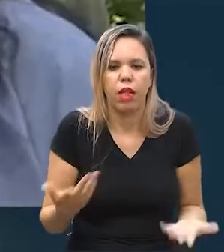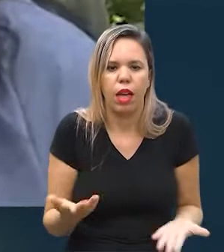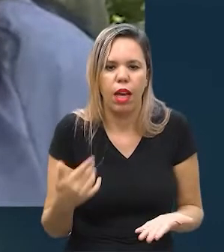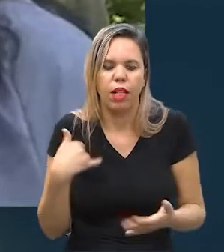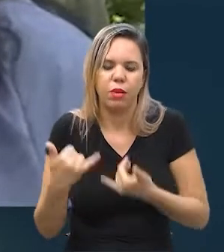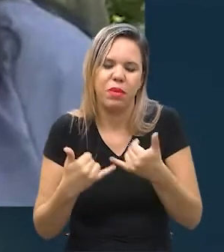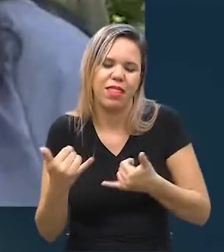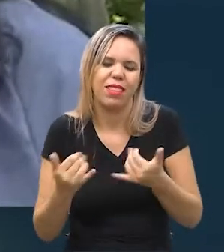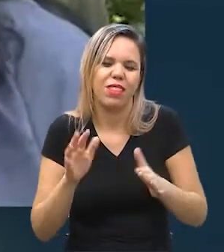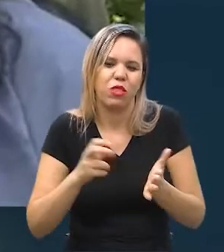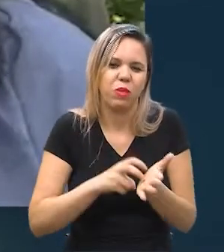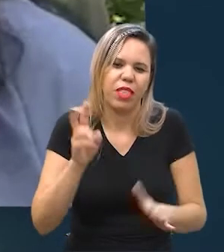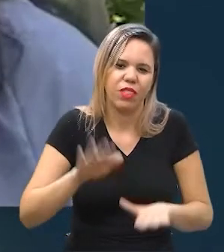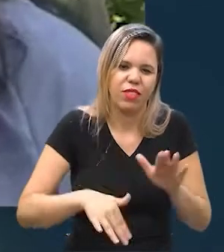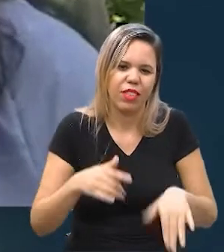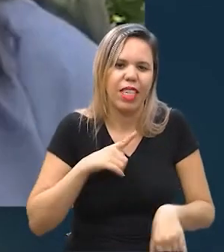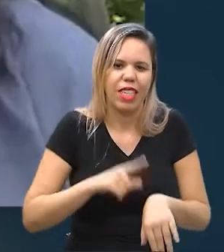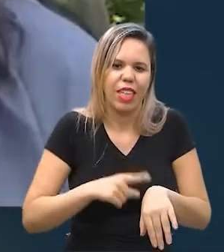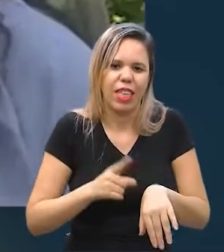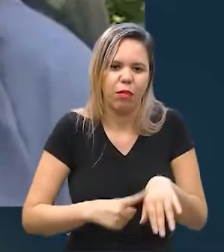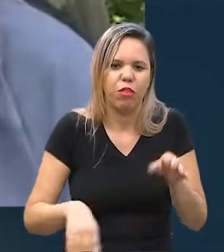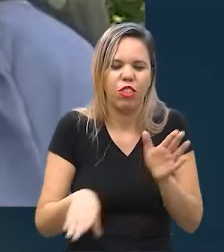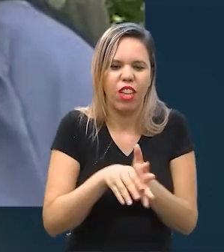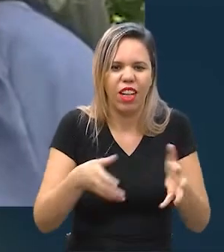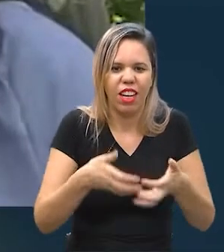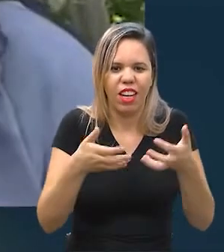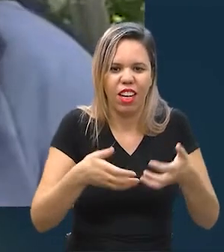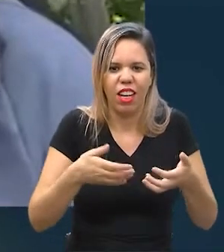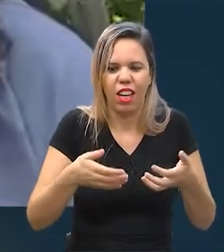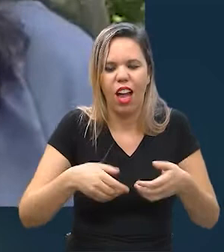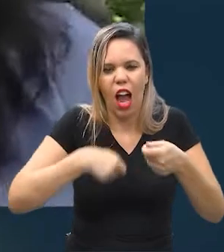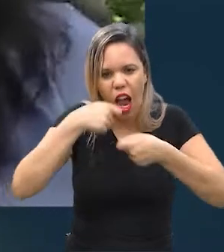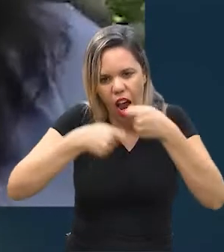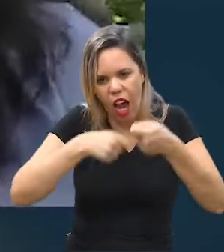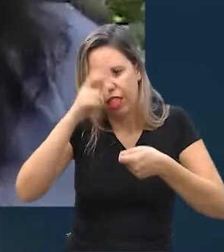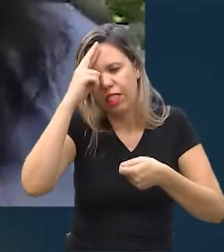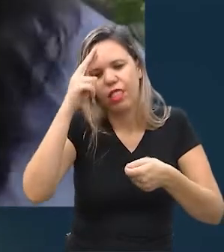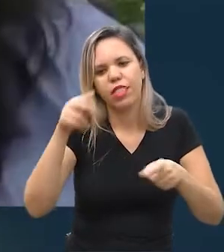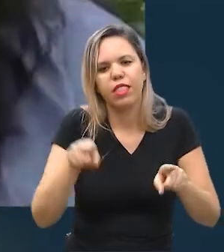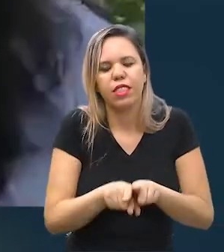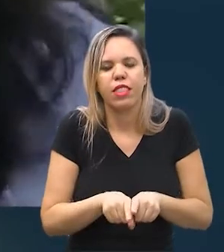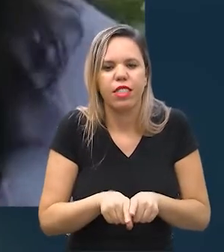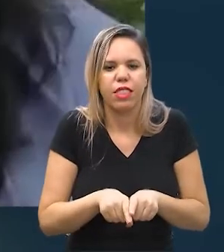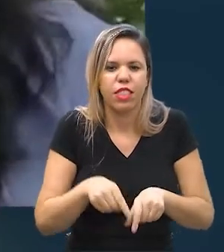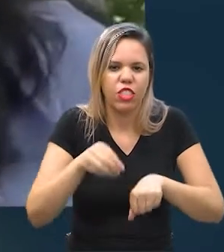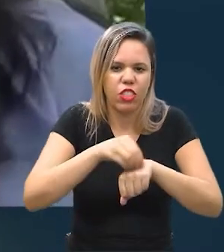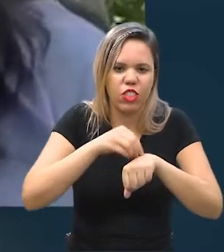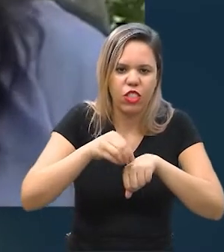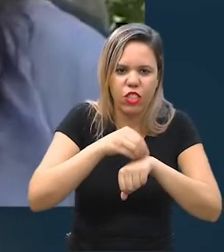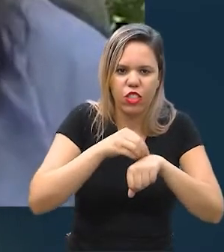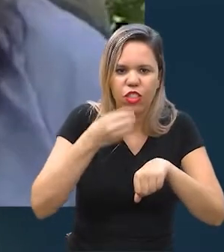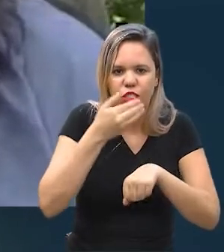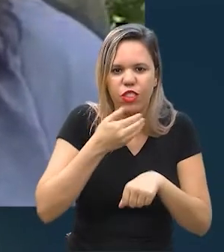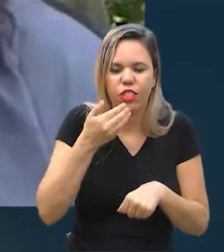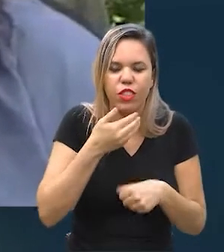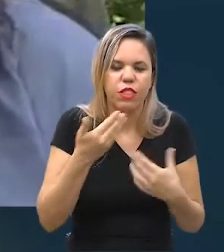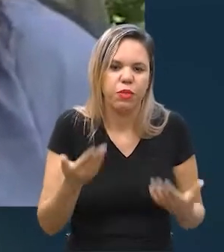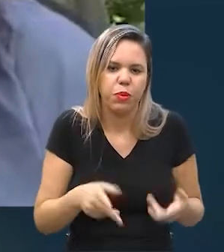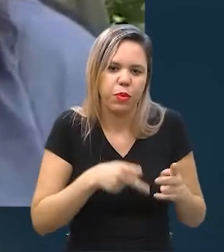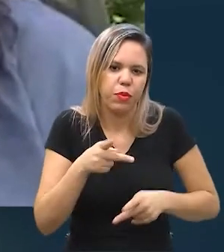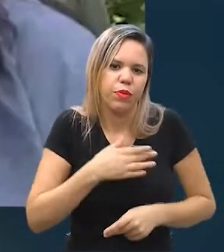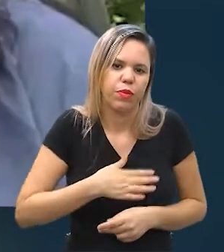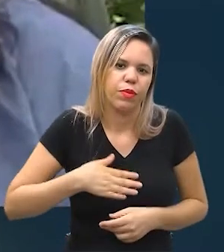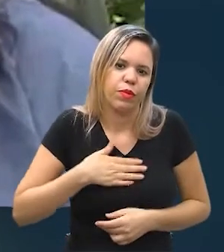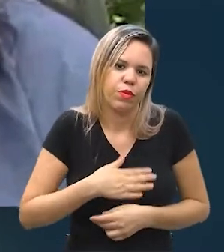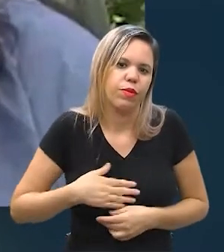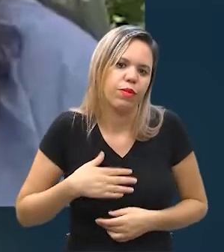entrega de manhã, a gente fala, olha, deu tempo de chegar a saladinha do almoço, deu tempo de chegar o morango da sobremesa, né? E as pessoas